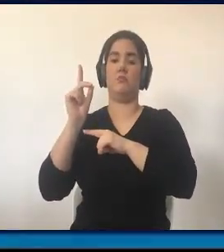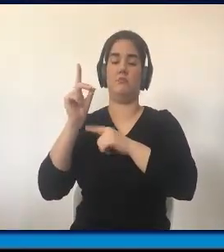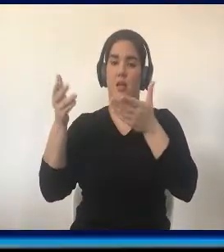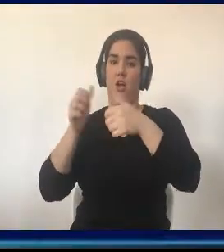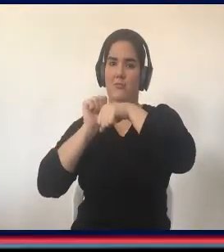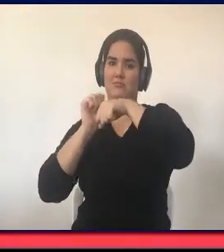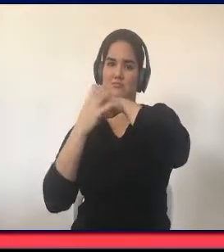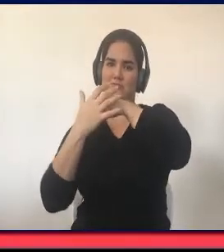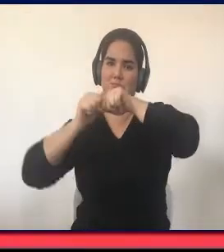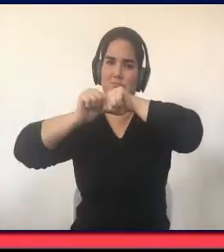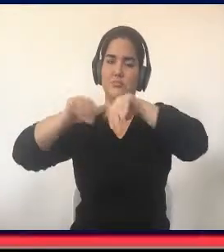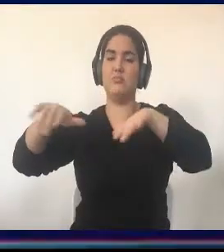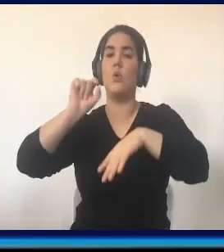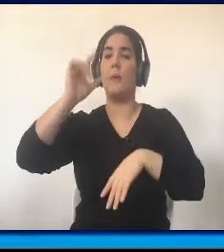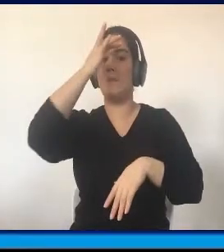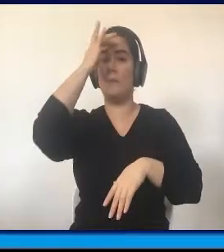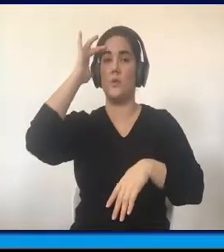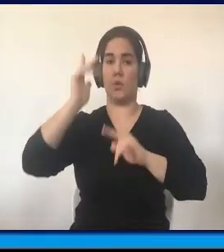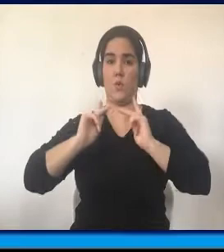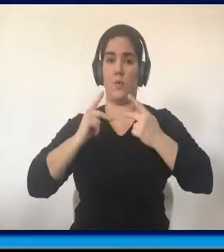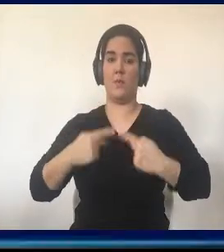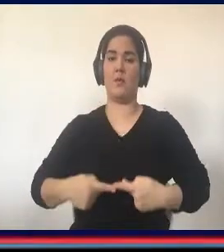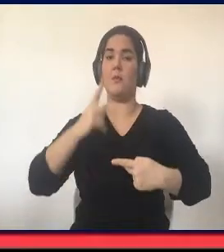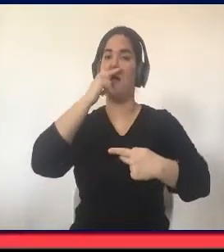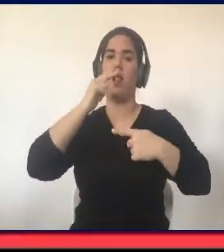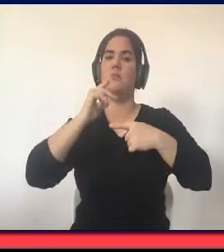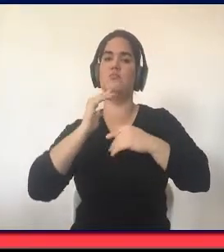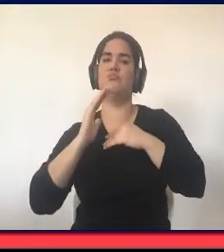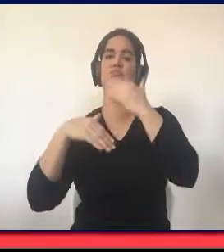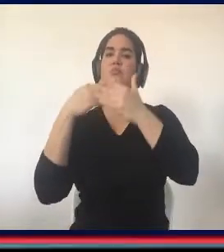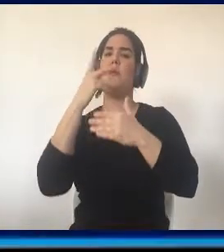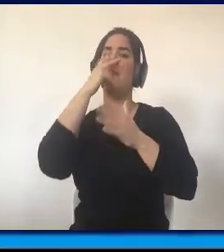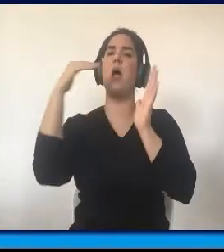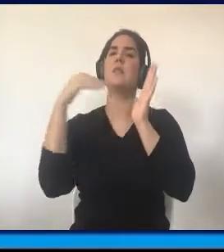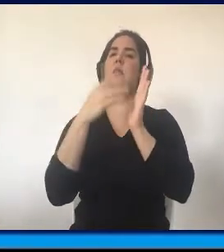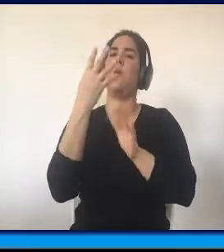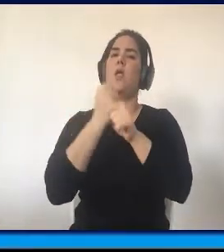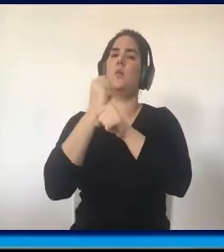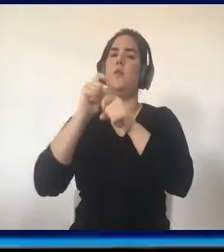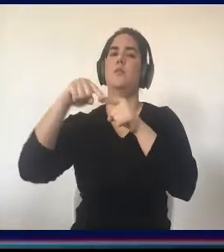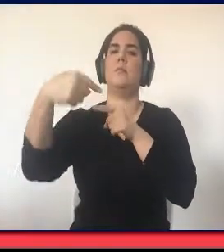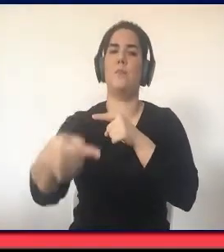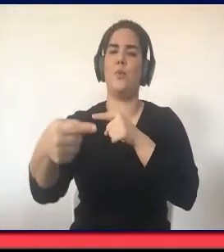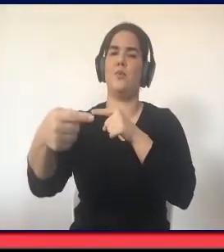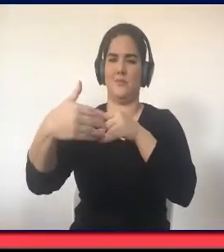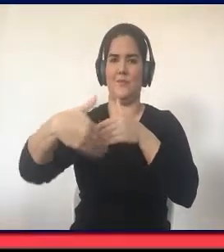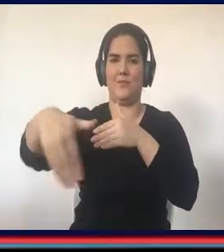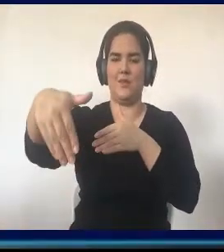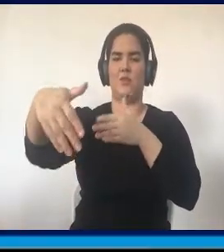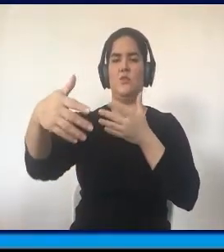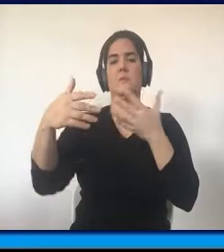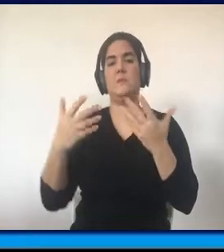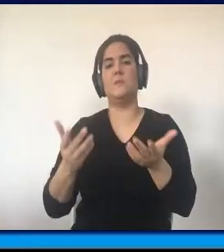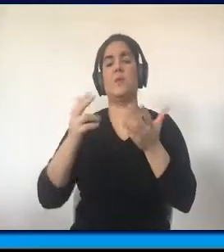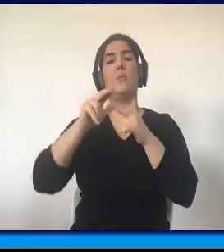humanidade evoluísse 4 anos. Então, imagine, é como se estivéssemos 4 anos lá na frente, porque hoje a gente utiliza